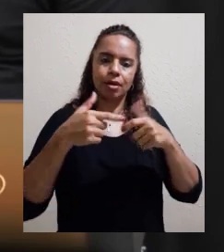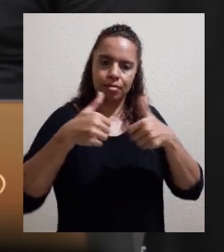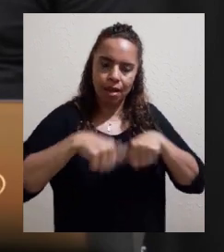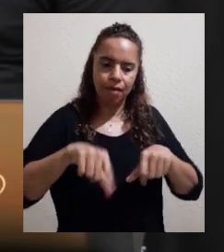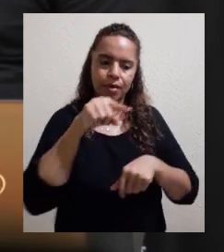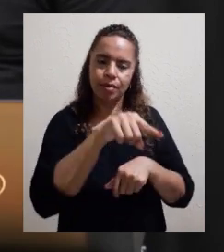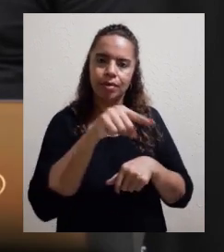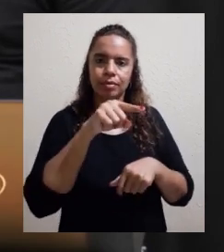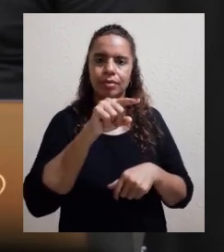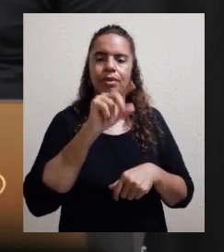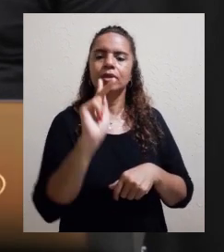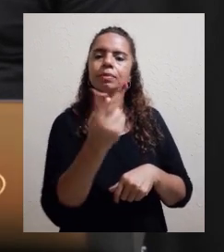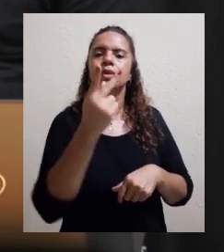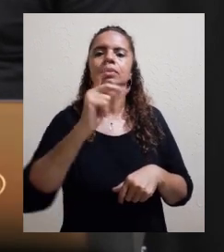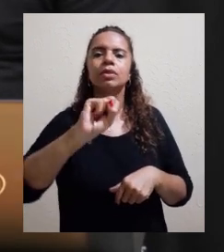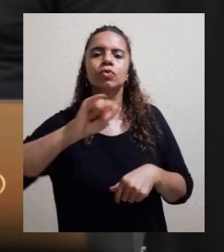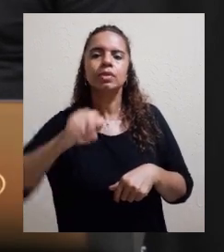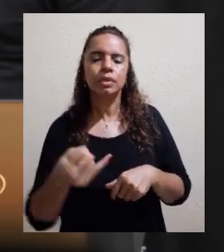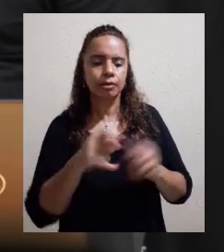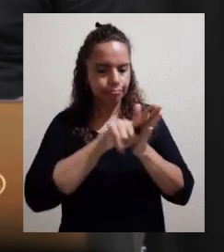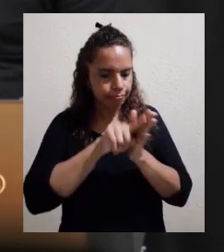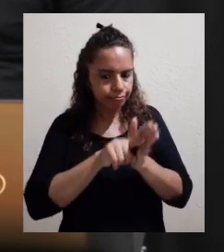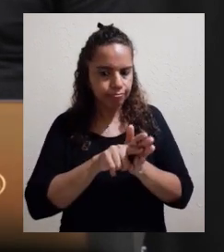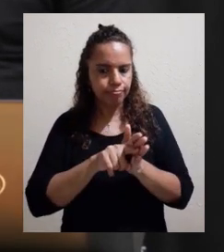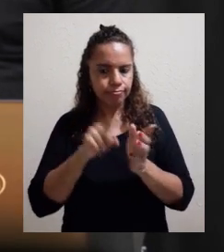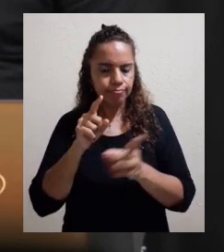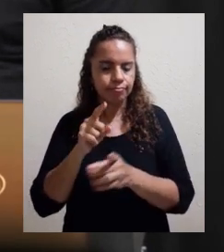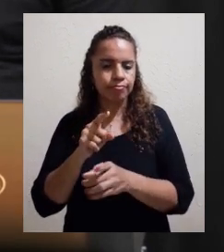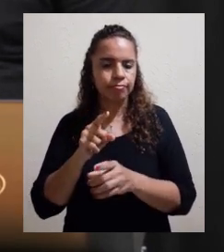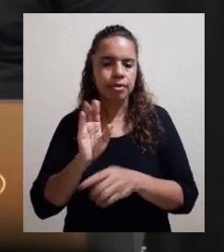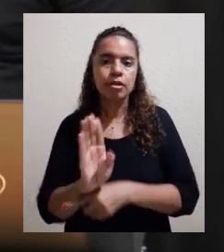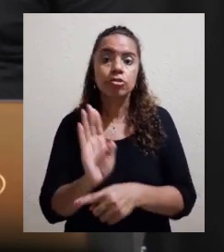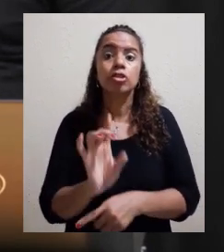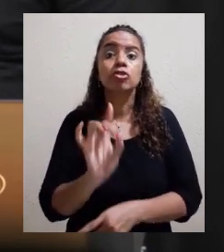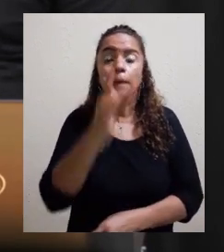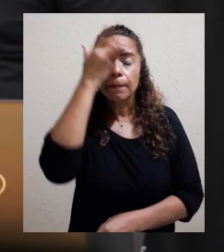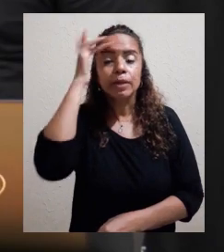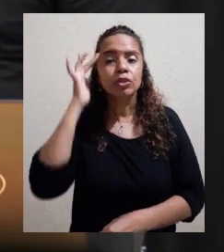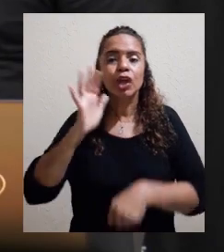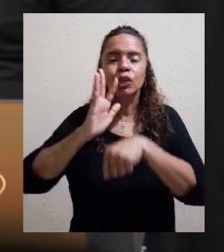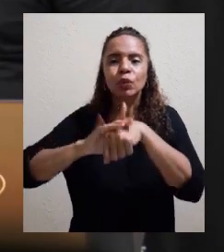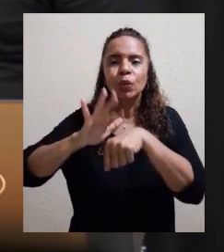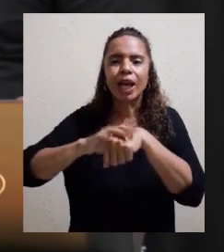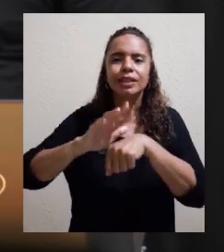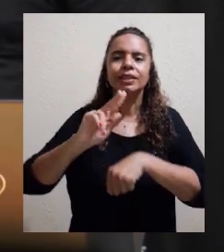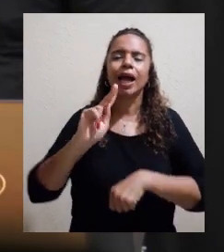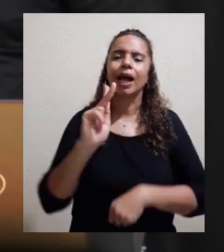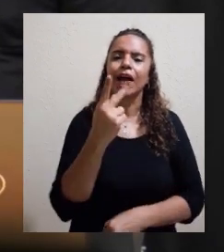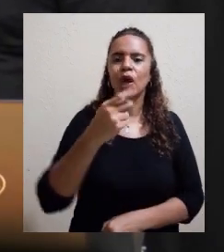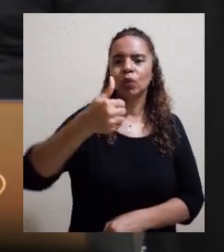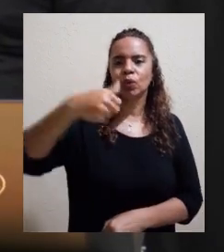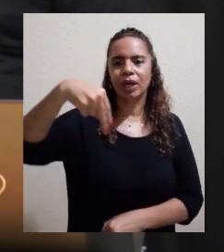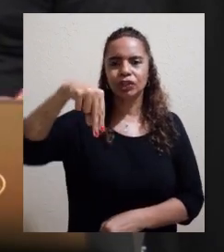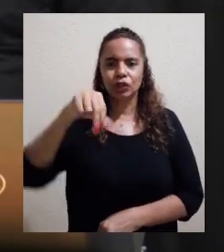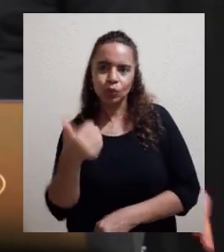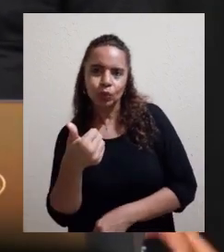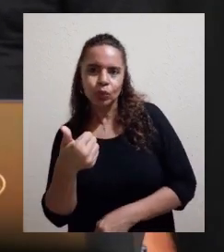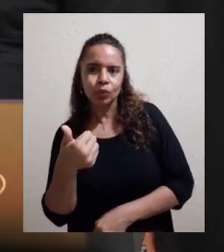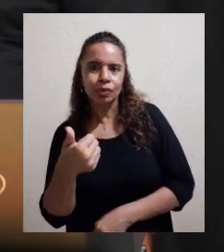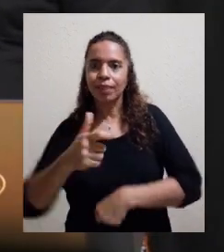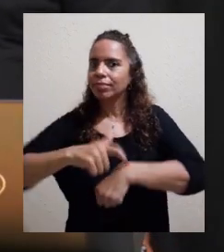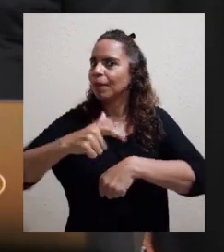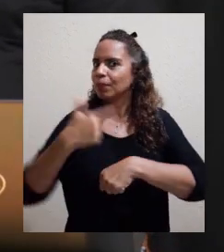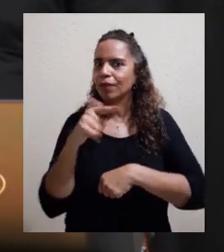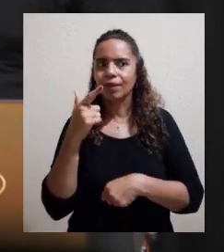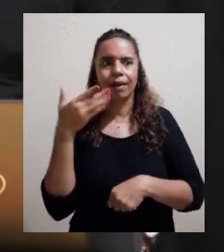horas, atendendo só pacientes com suspeita de influenza H1N1. Eu não saía para ir ao banheiro, né? E